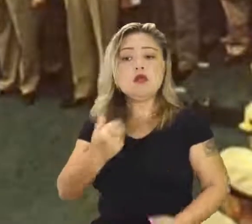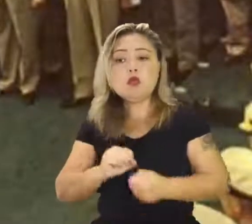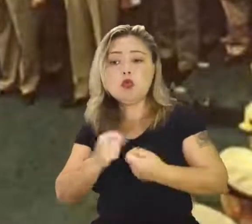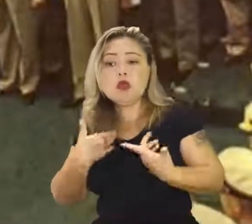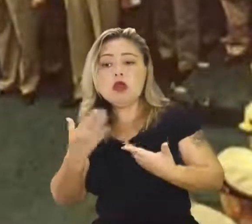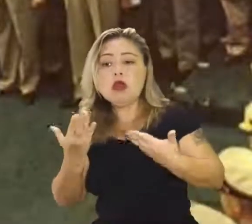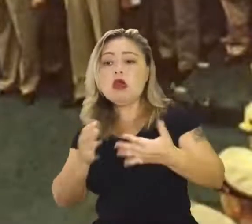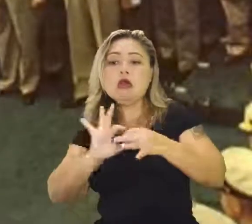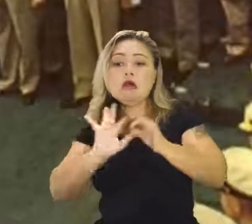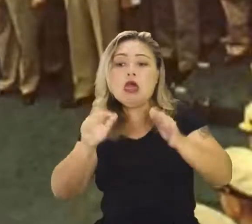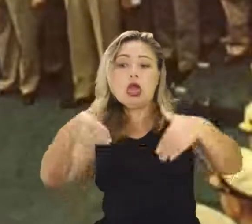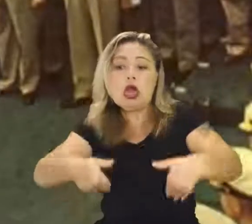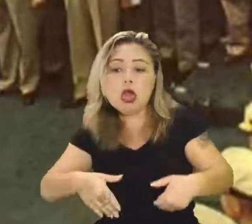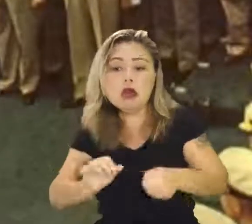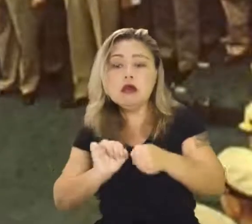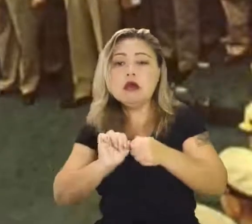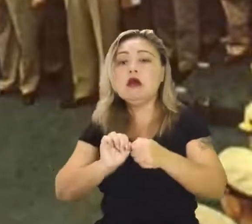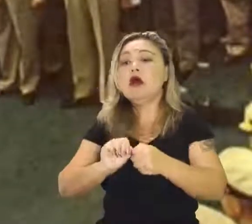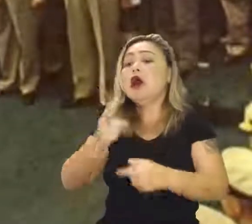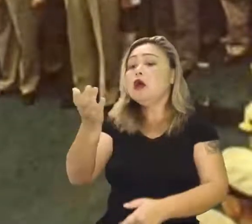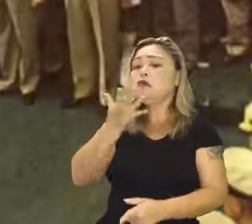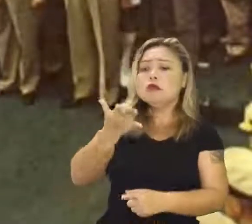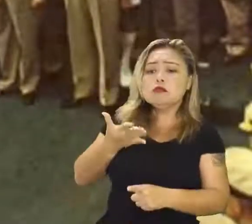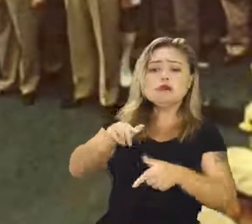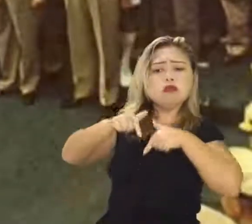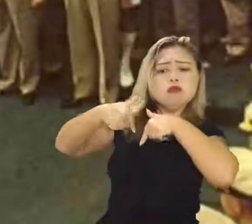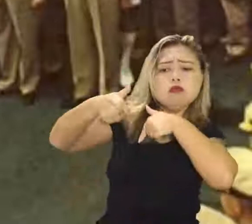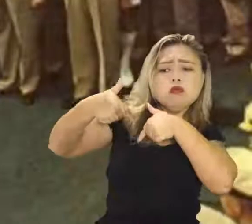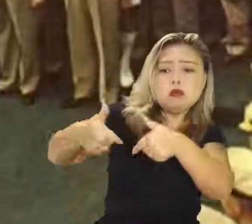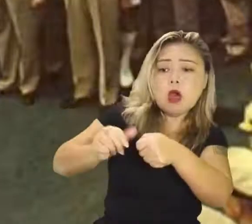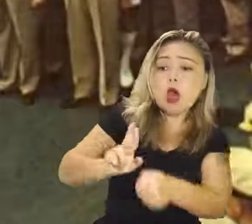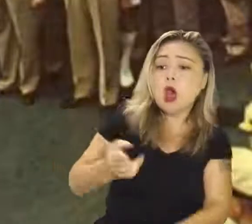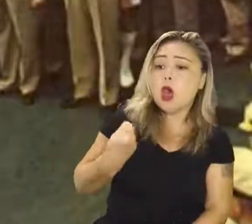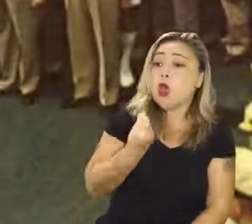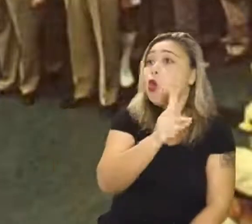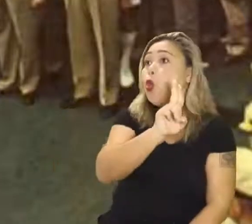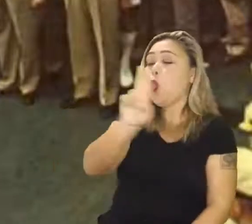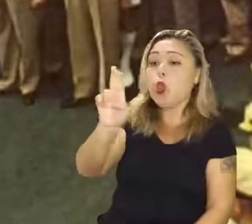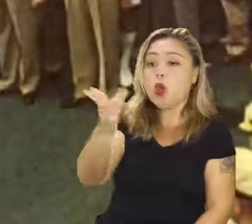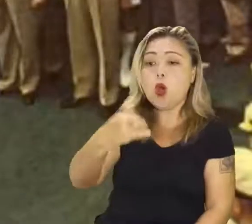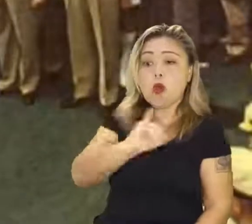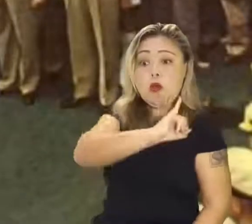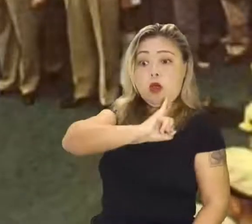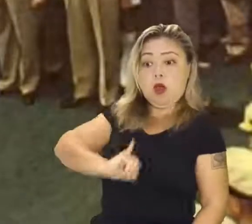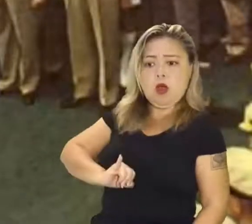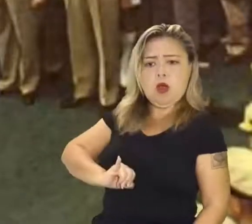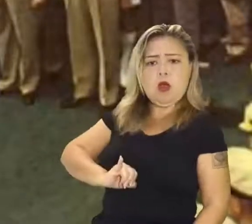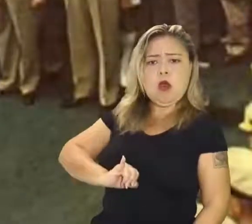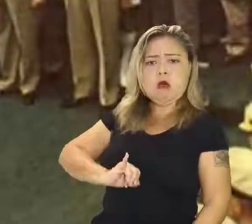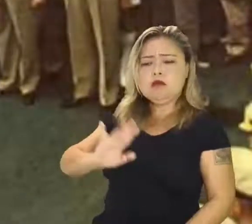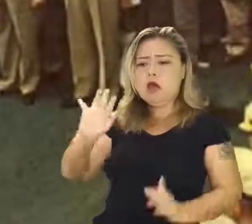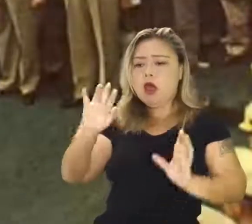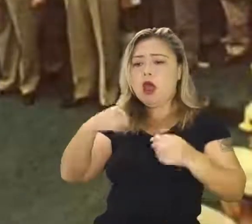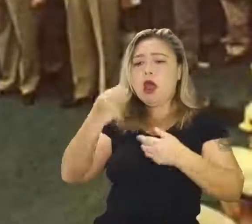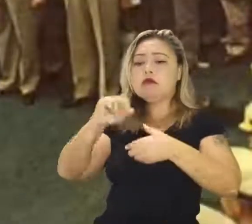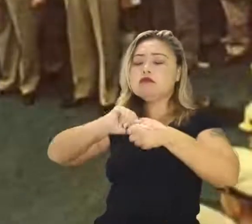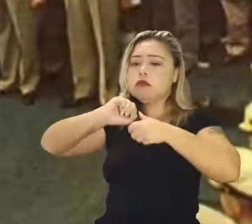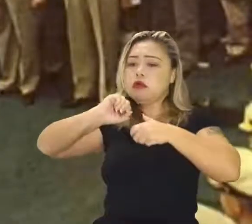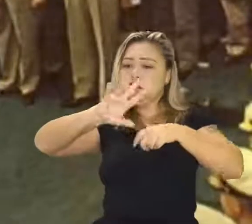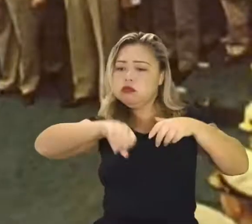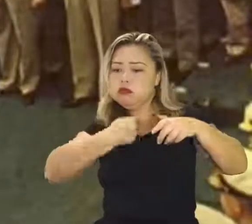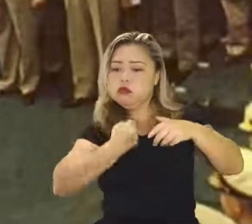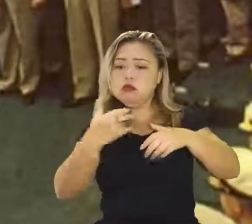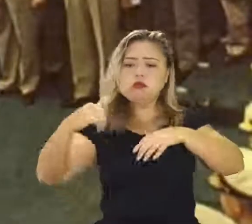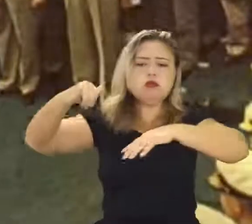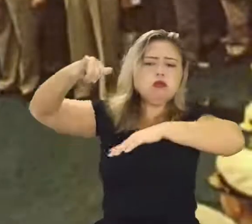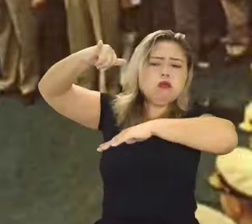Nós estamos lutando em nome do imperador. Os kamikazes vinham lá, se jogavam com